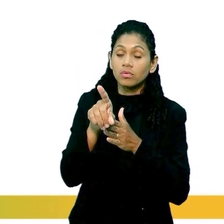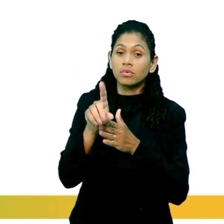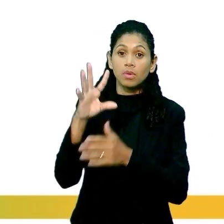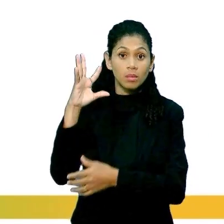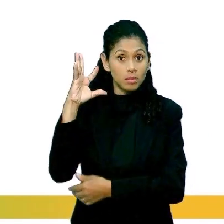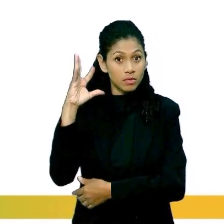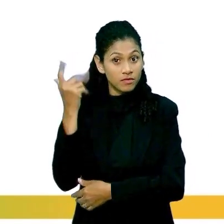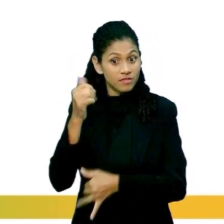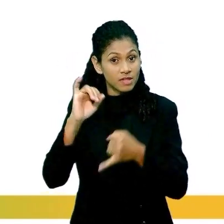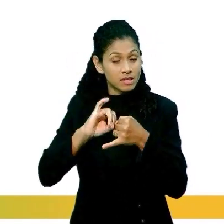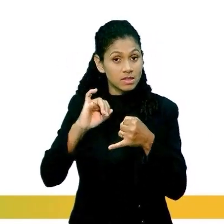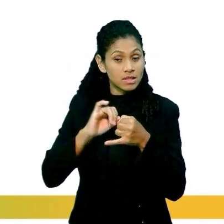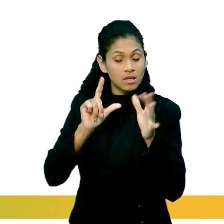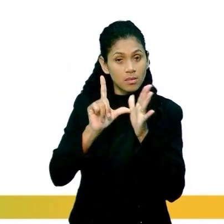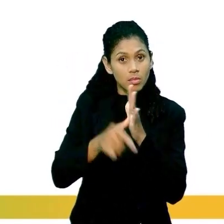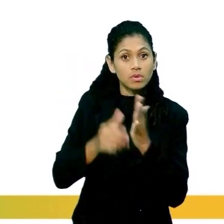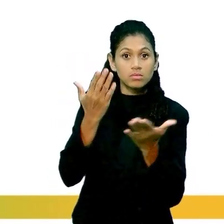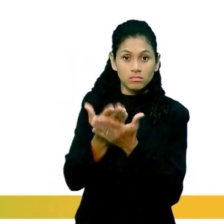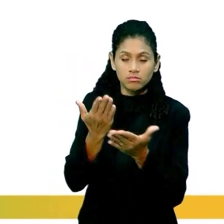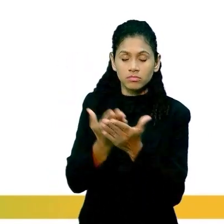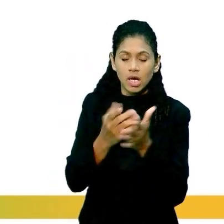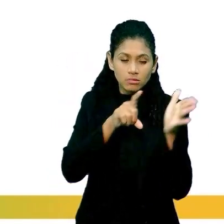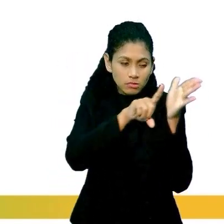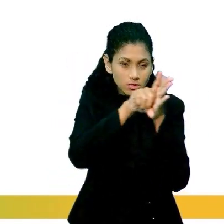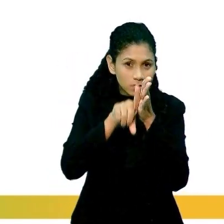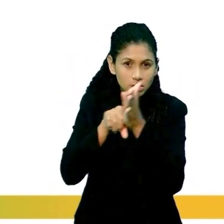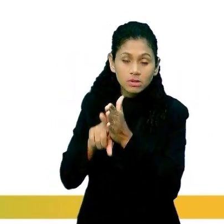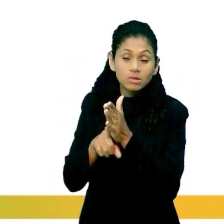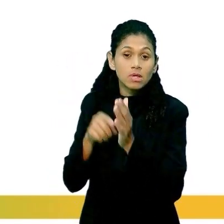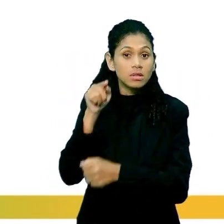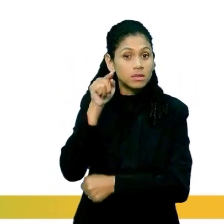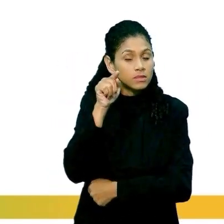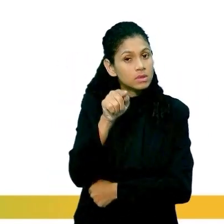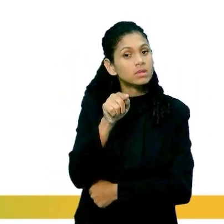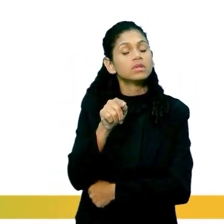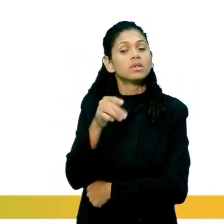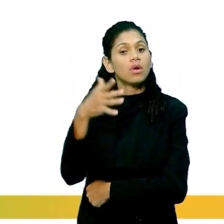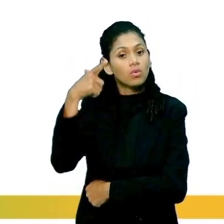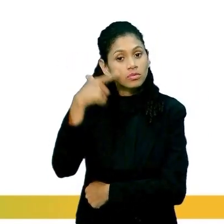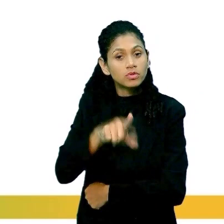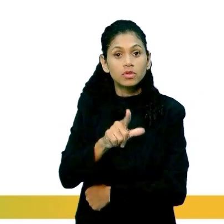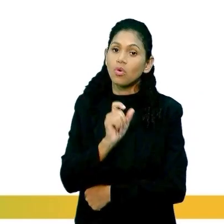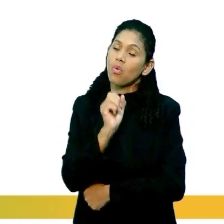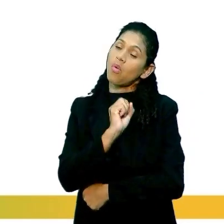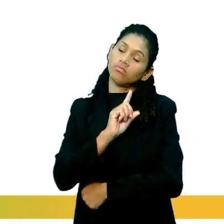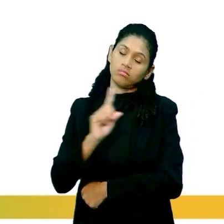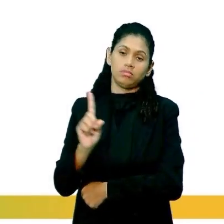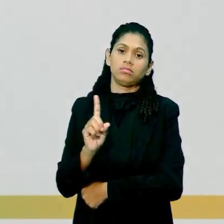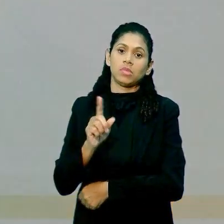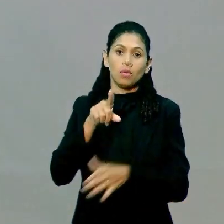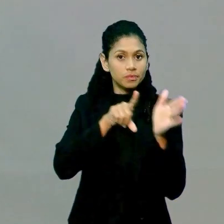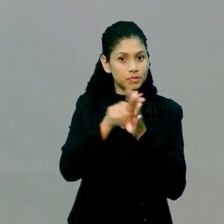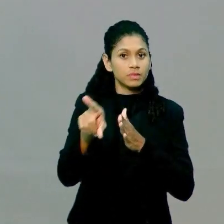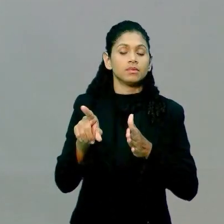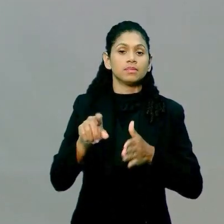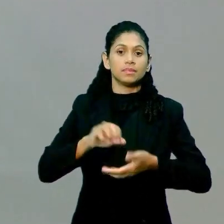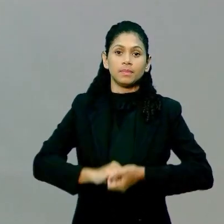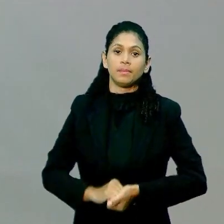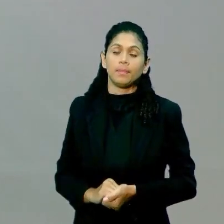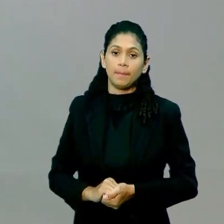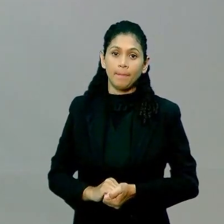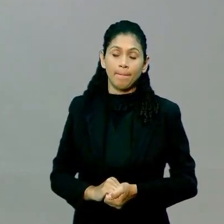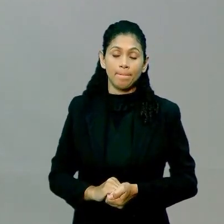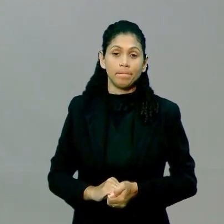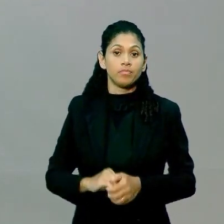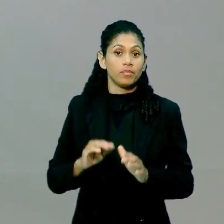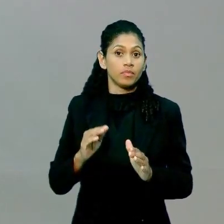aula. E aí vocês podem verificar se vocês conseguiram ou não fazer essa questão. Tudo bem? Então, pessoal,